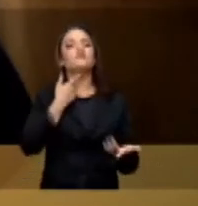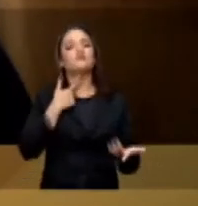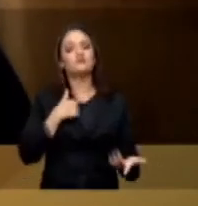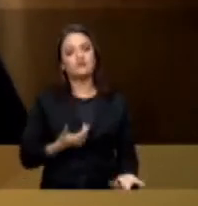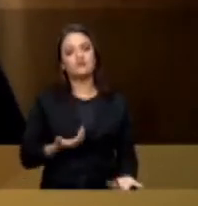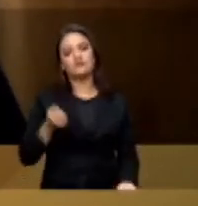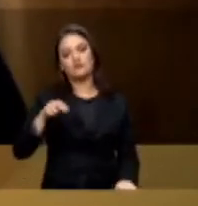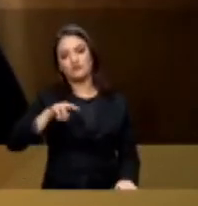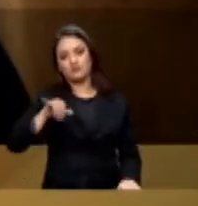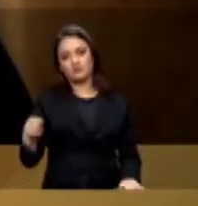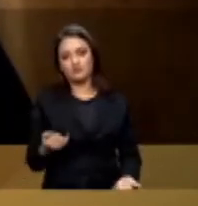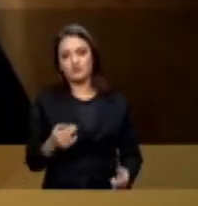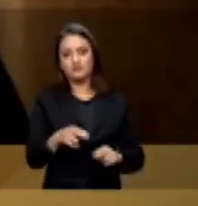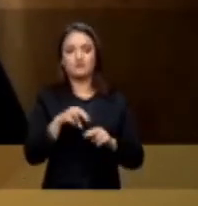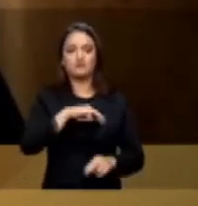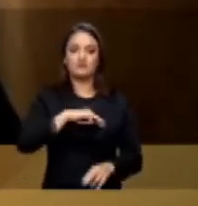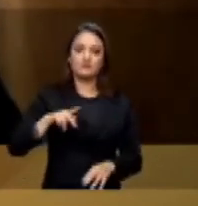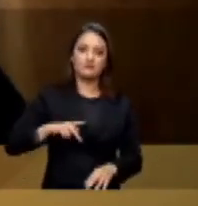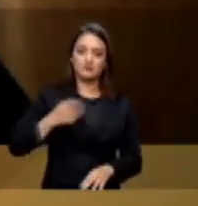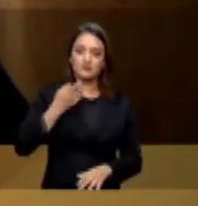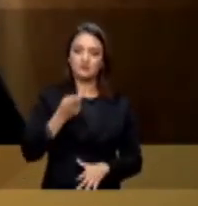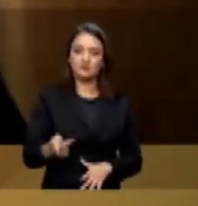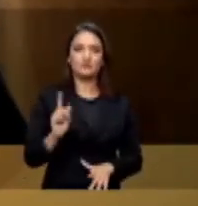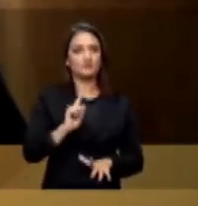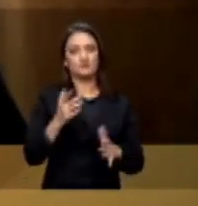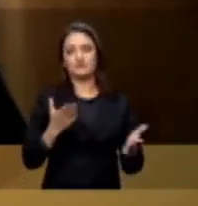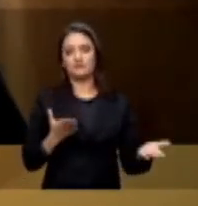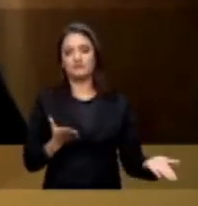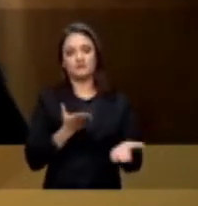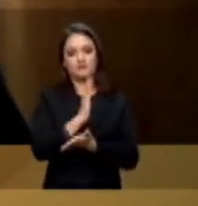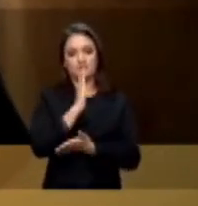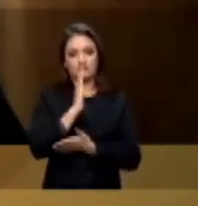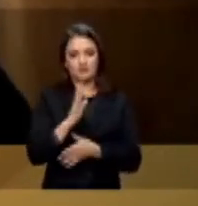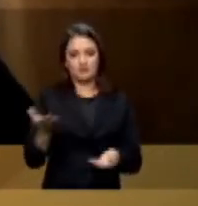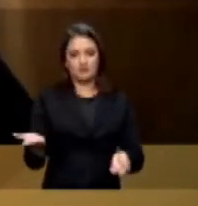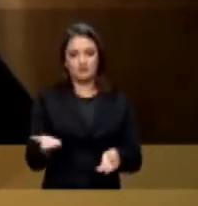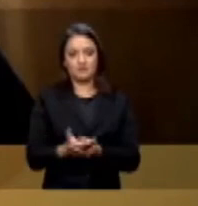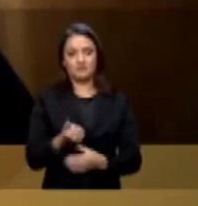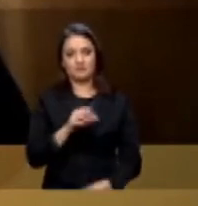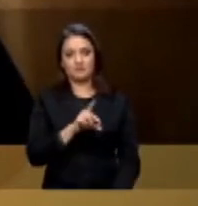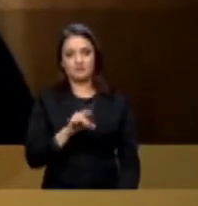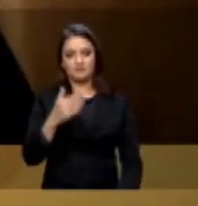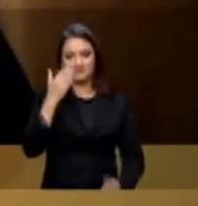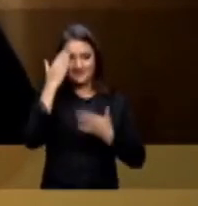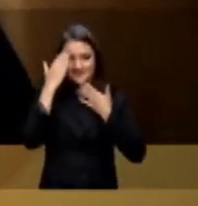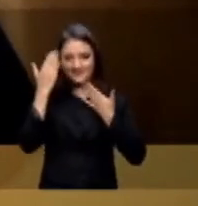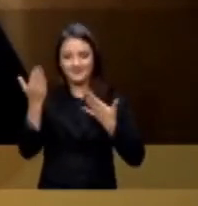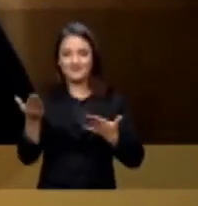Ministério Público postula pela improcedência da presente ADI.